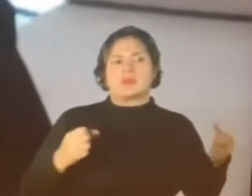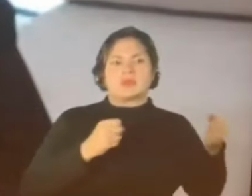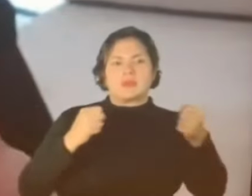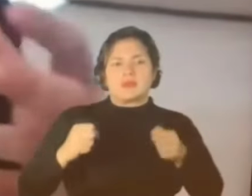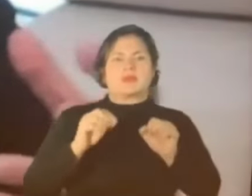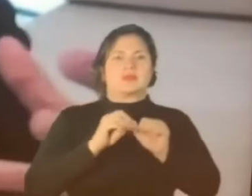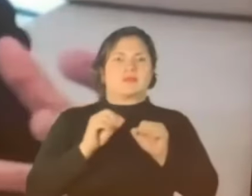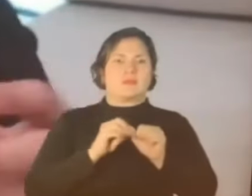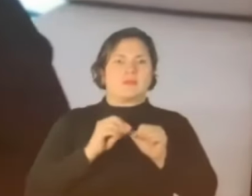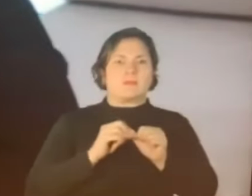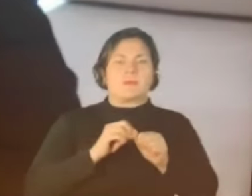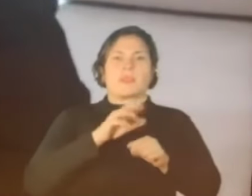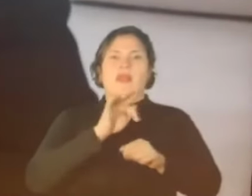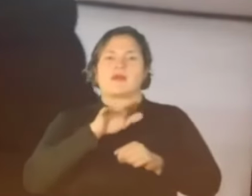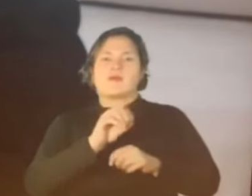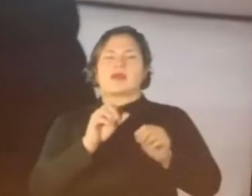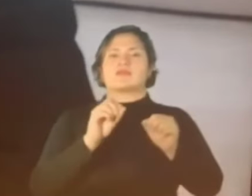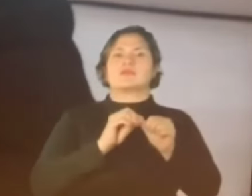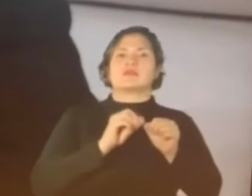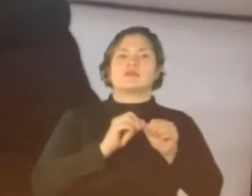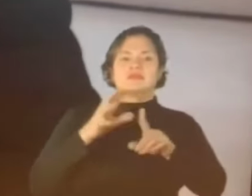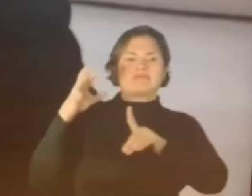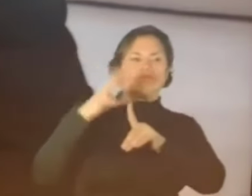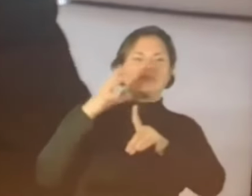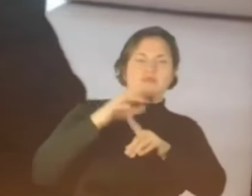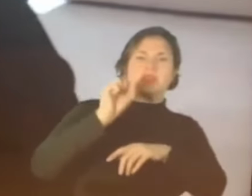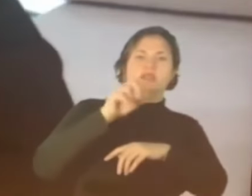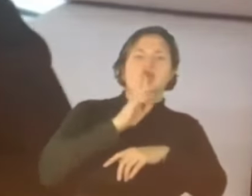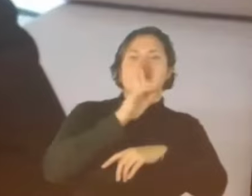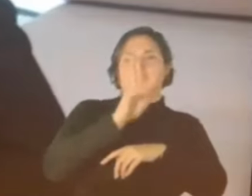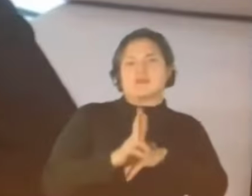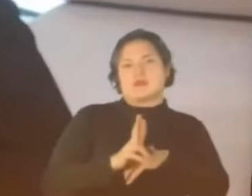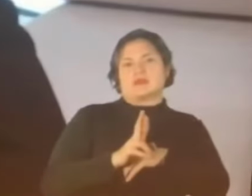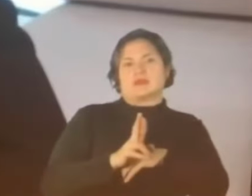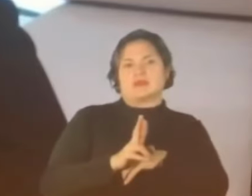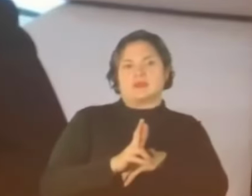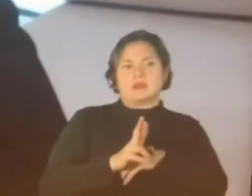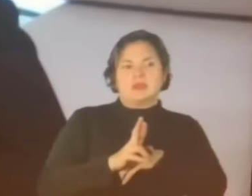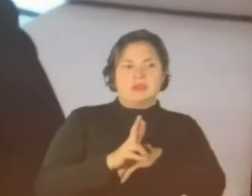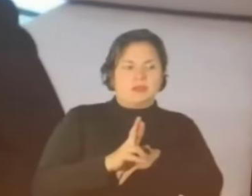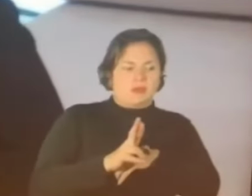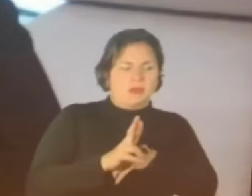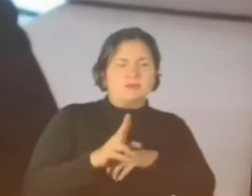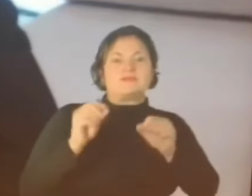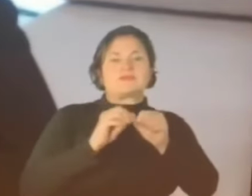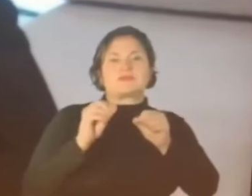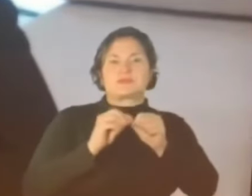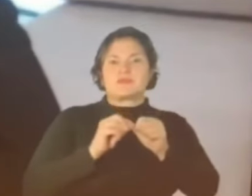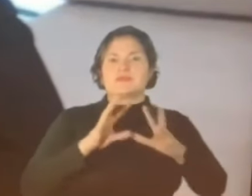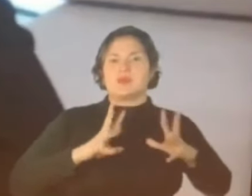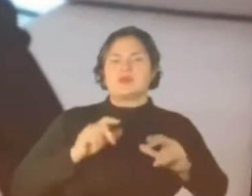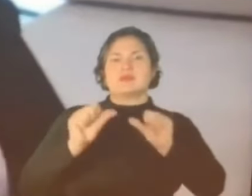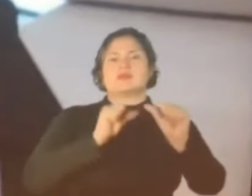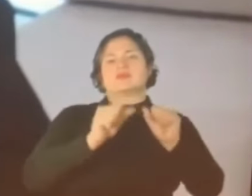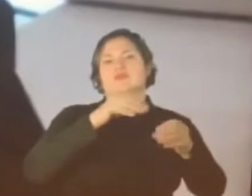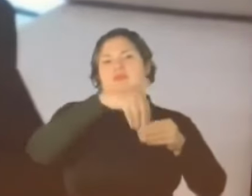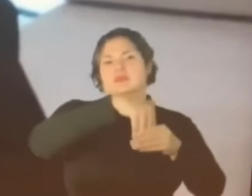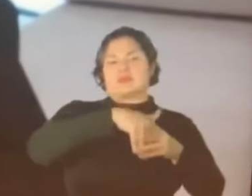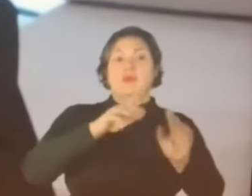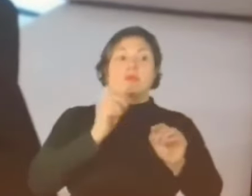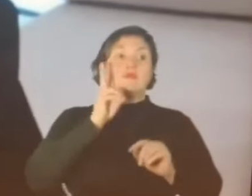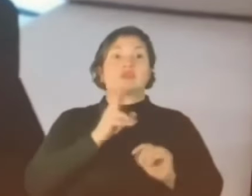possibilidades fáticas de interferir no resultado das ações eleitorais. Quer dizer, a